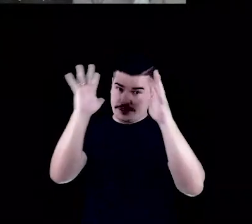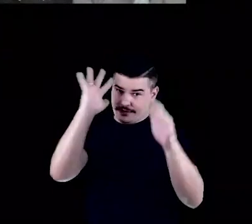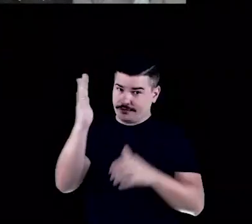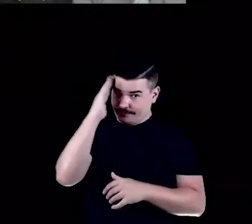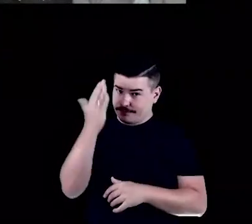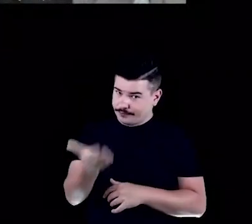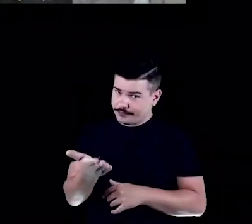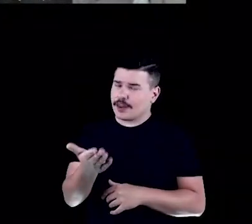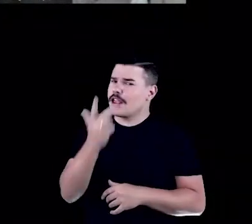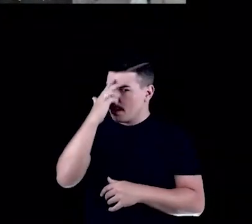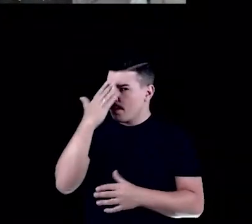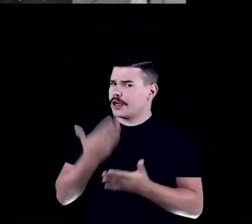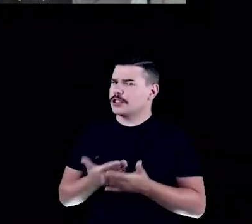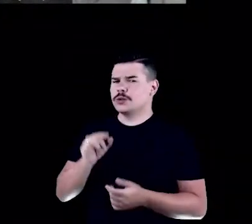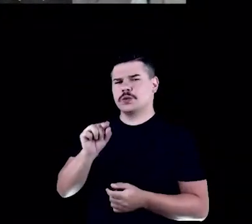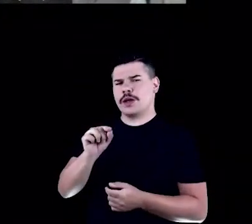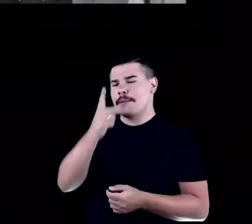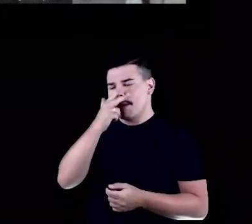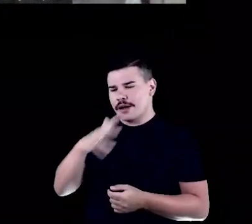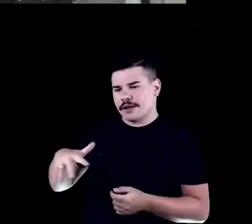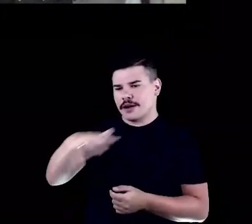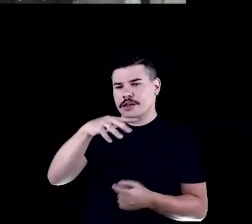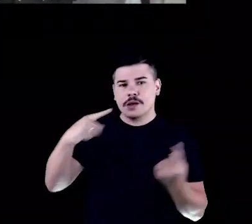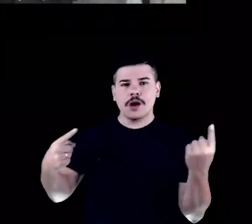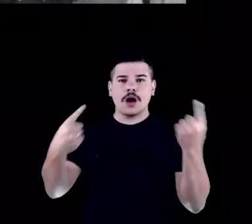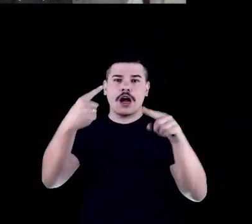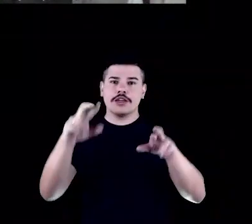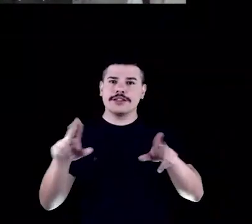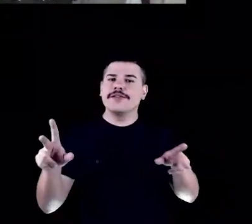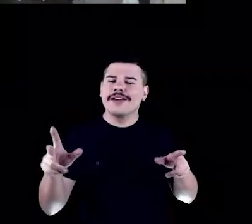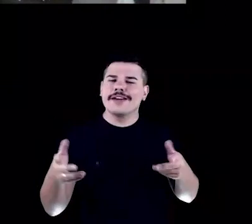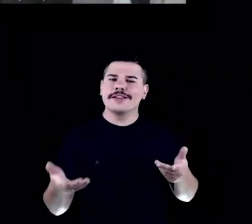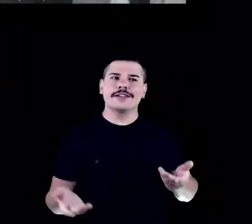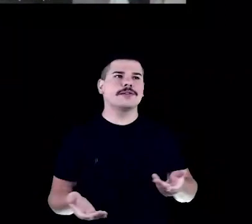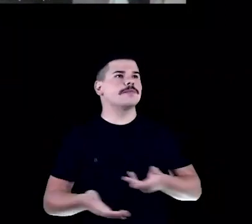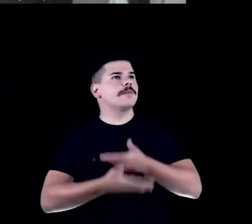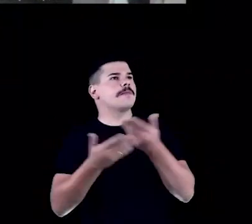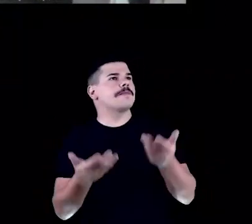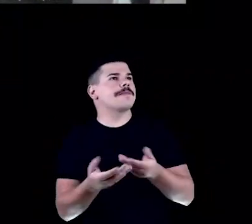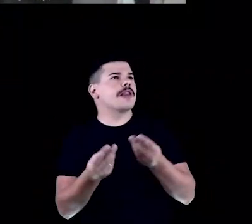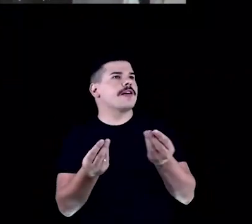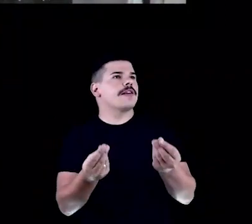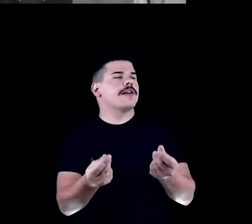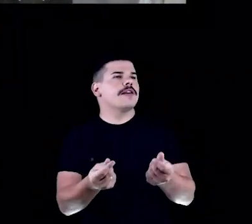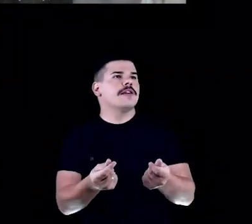sabe? Eu acho que fica meio que a armadilha reversa, sabe? No sentido de que